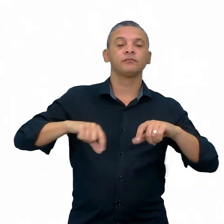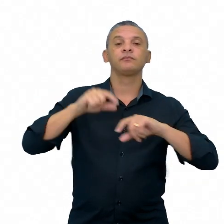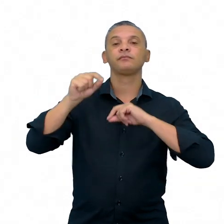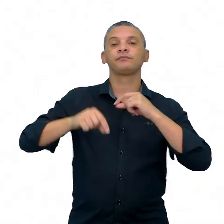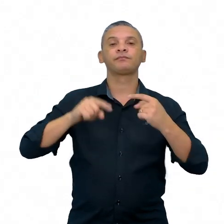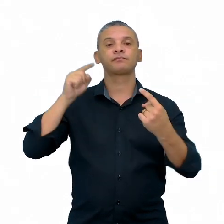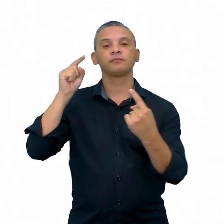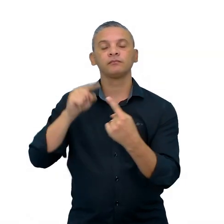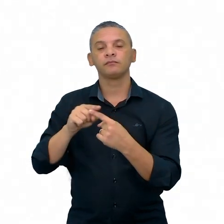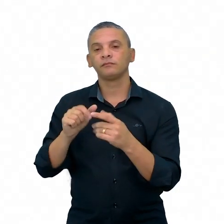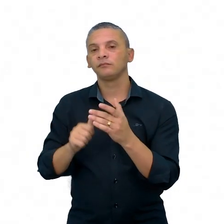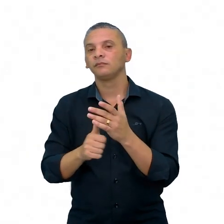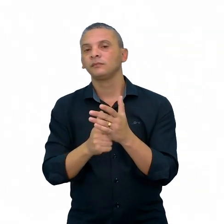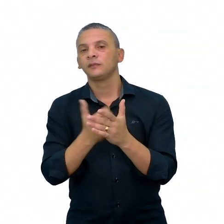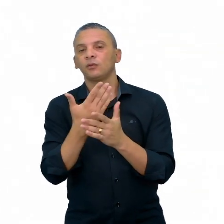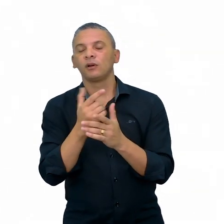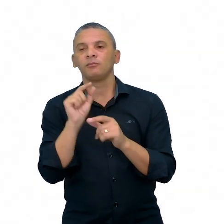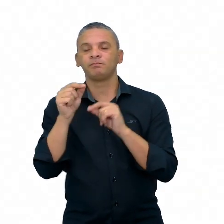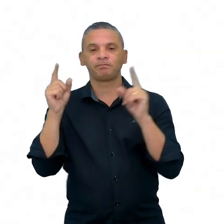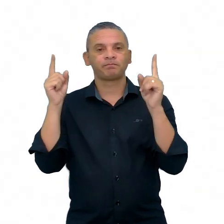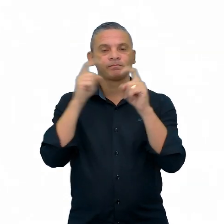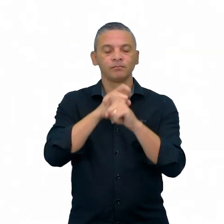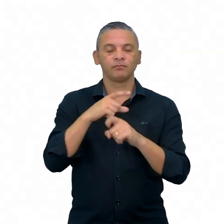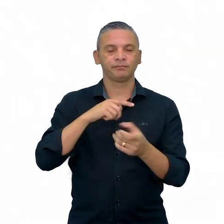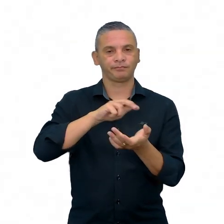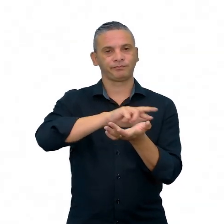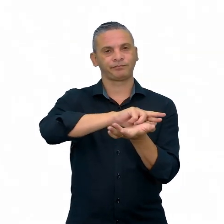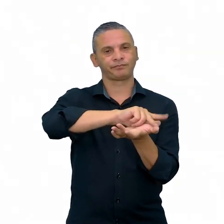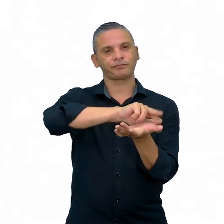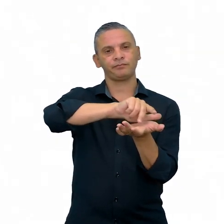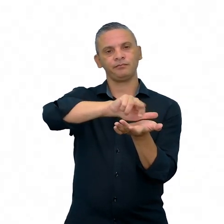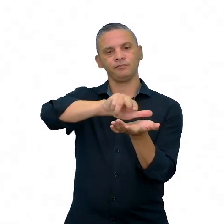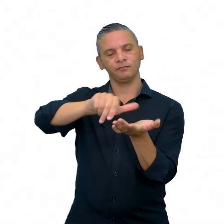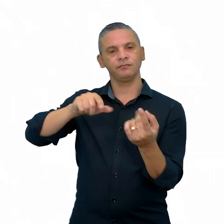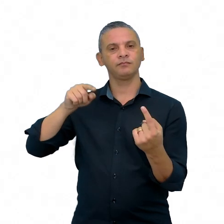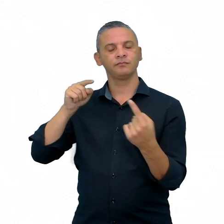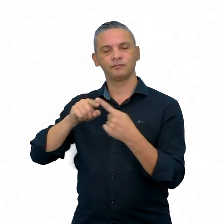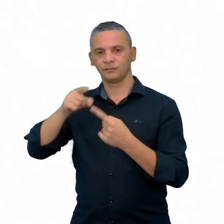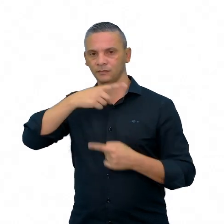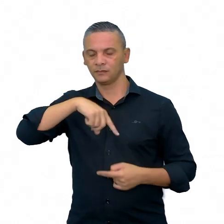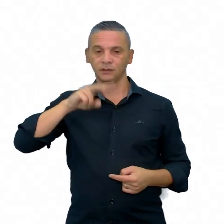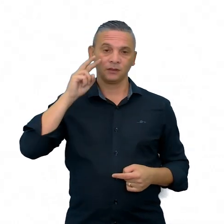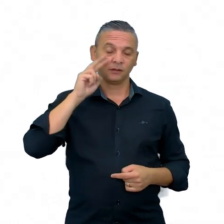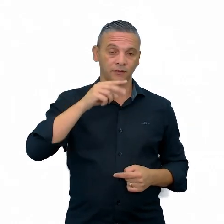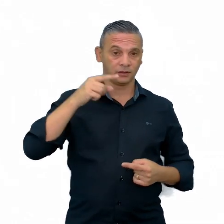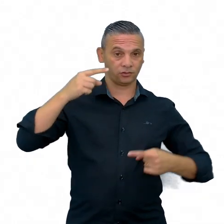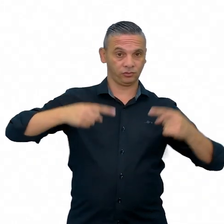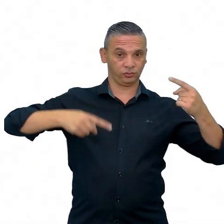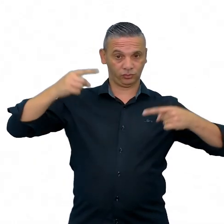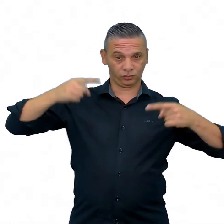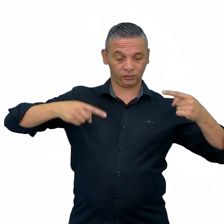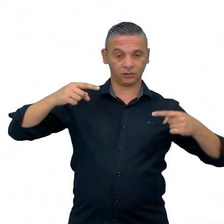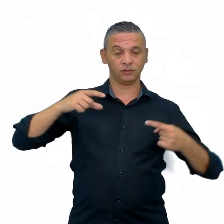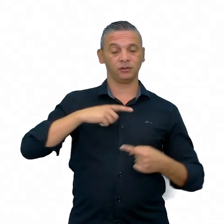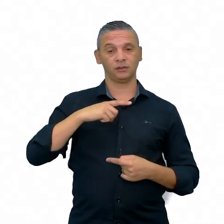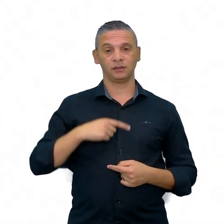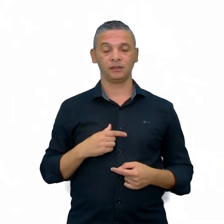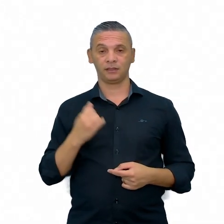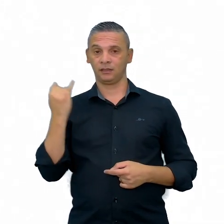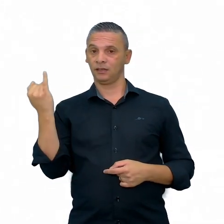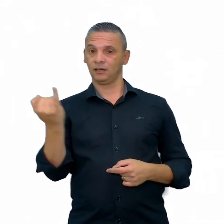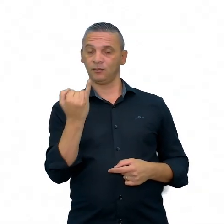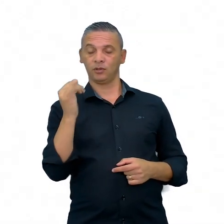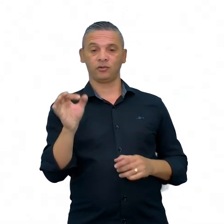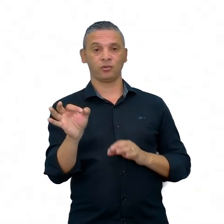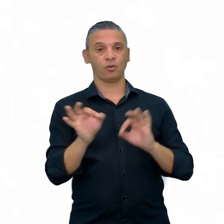extensão, quais são os seus extremos. Então, são diversas palavras que nós podemos trazer para uma discussão. Por isso é tão importante